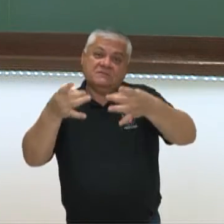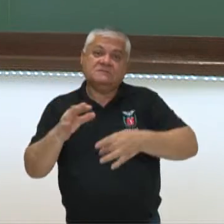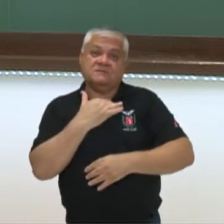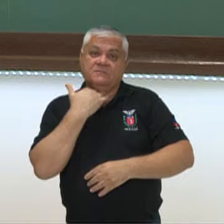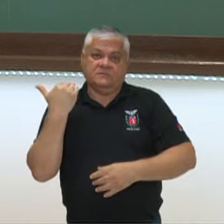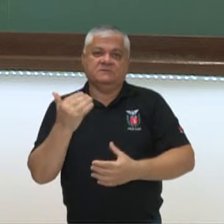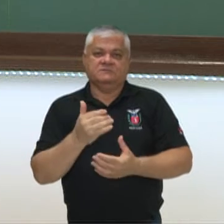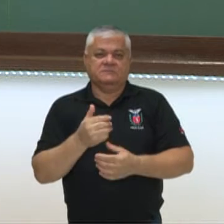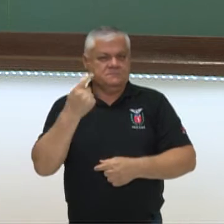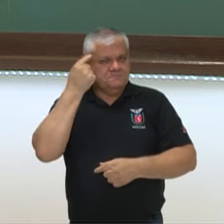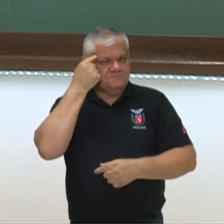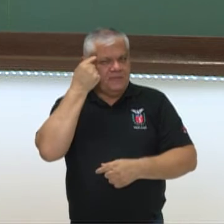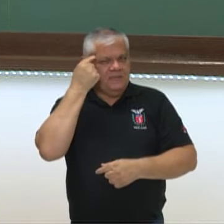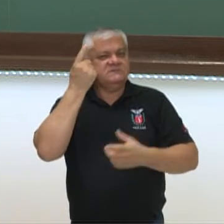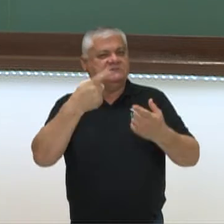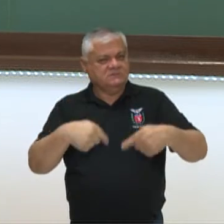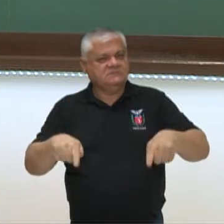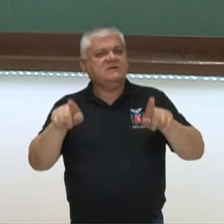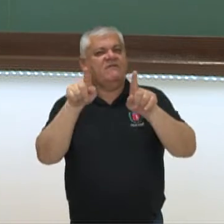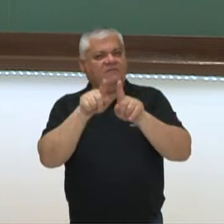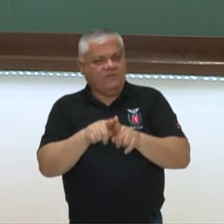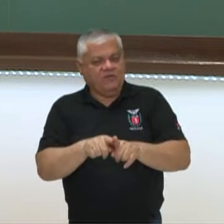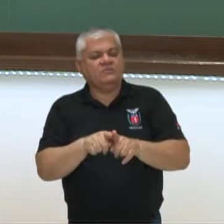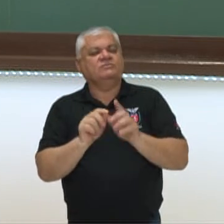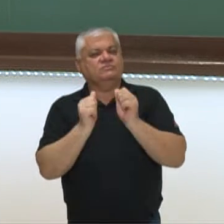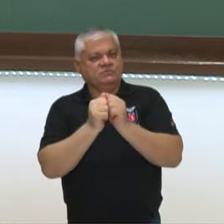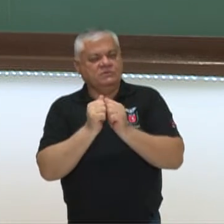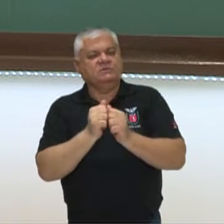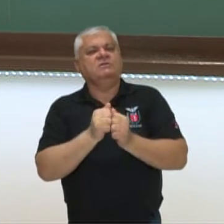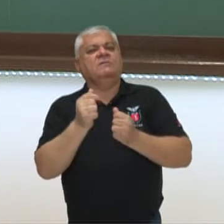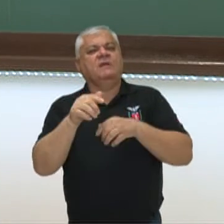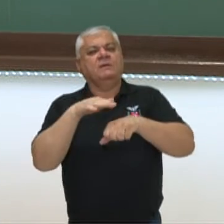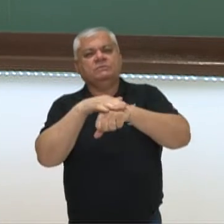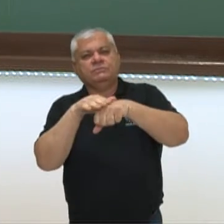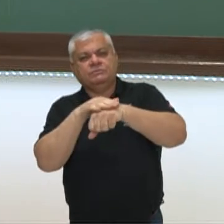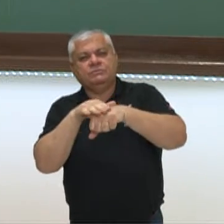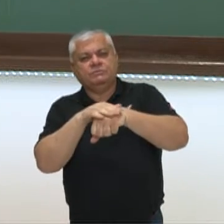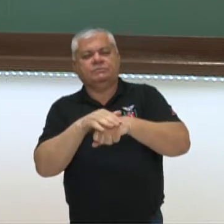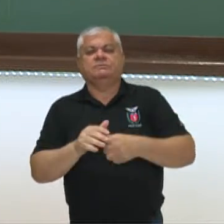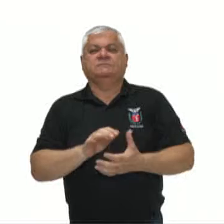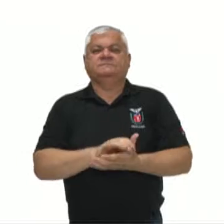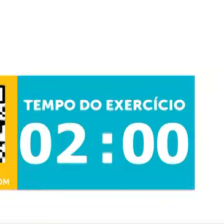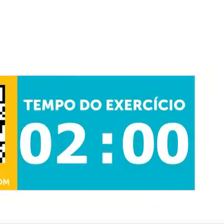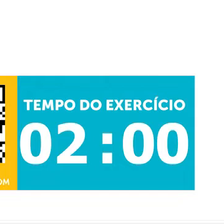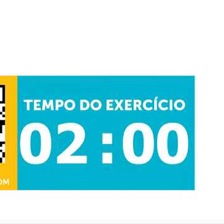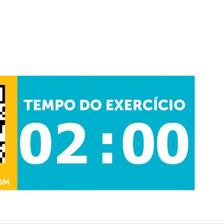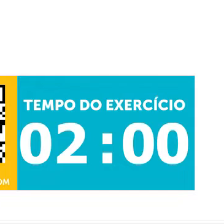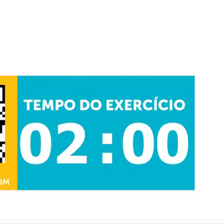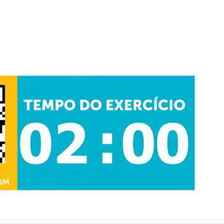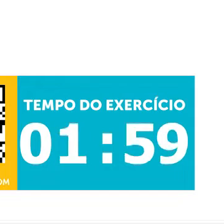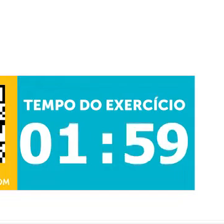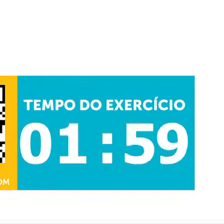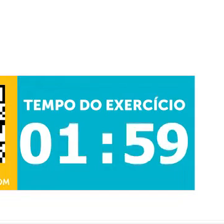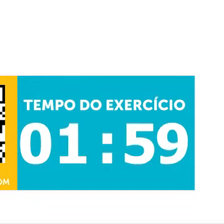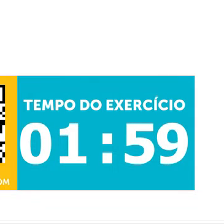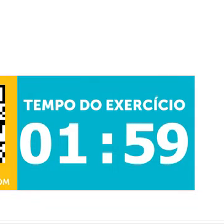morte. Pensem aí, eu já volto com vocês comentando o nosso gabarito.